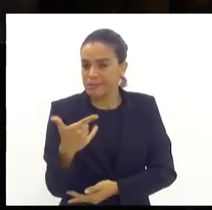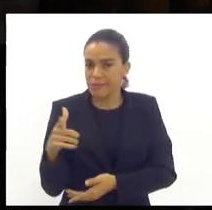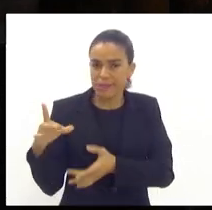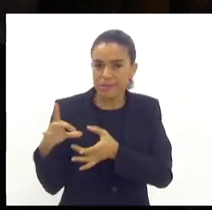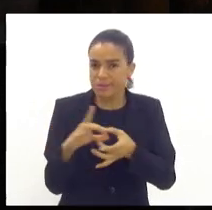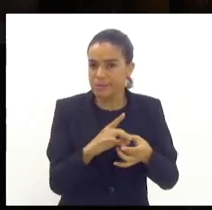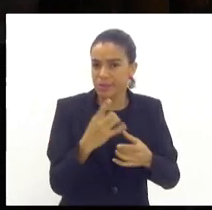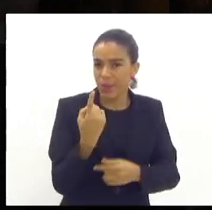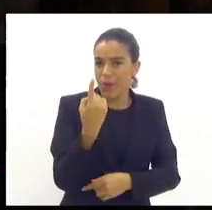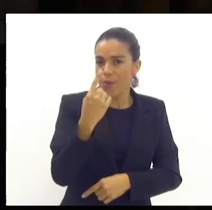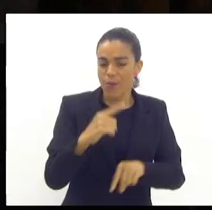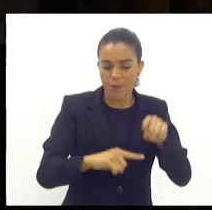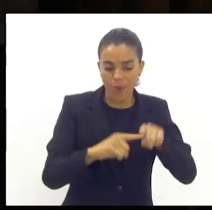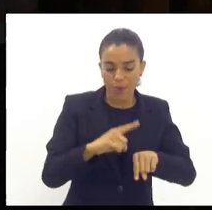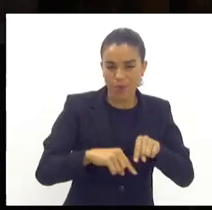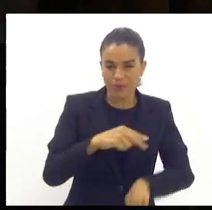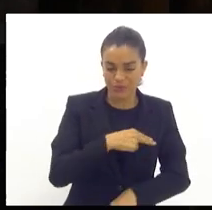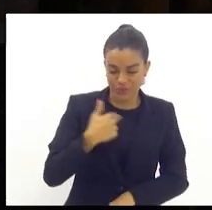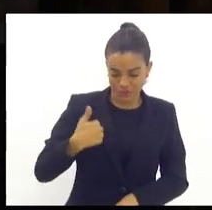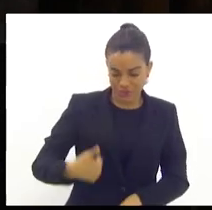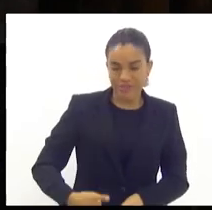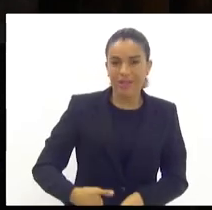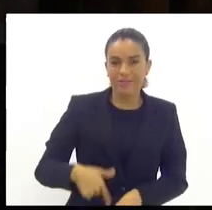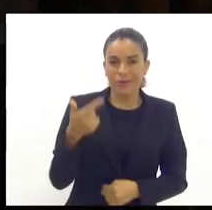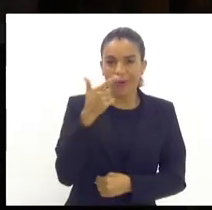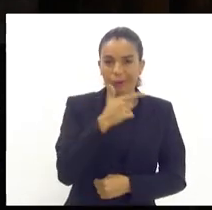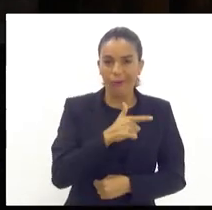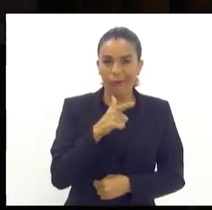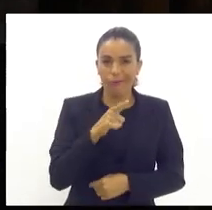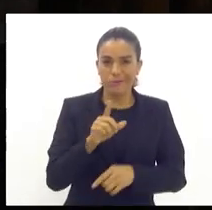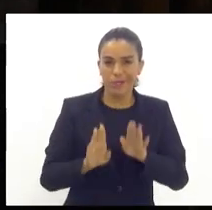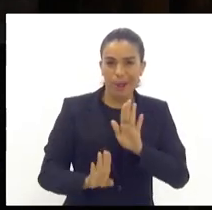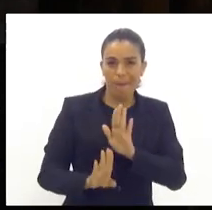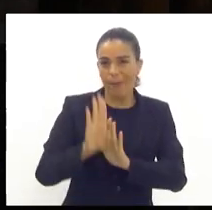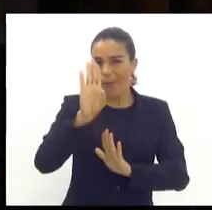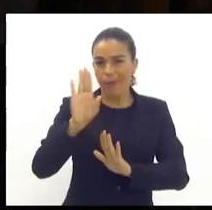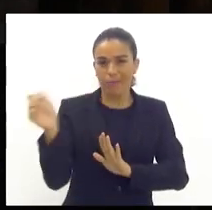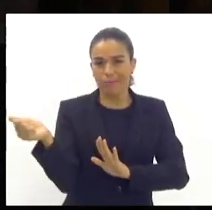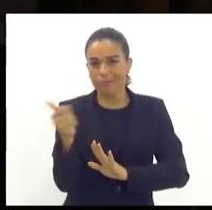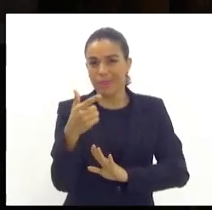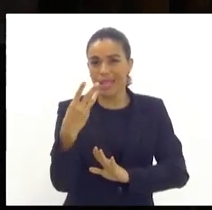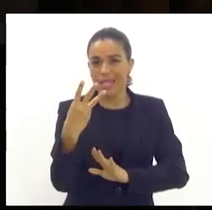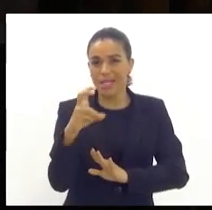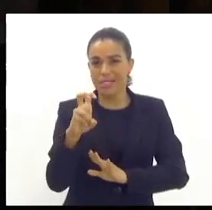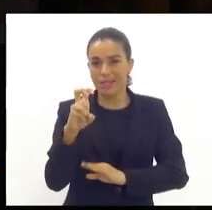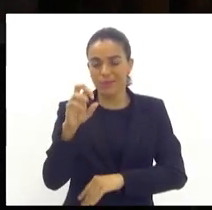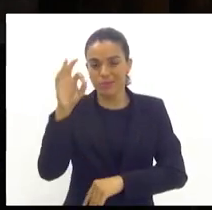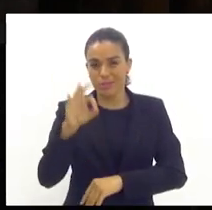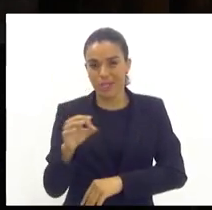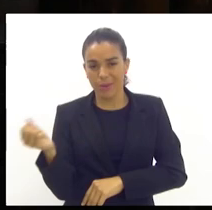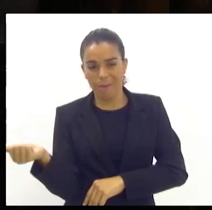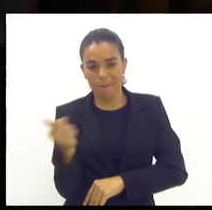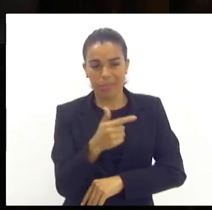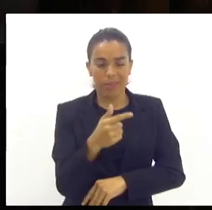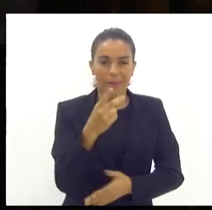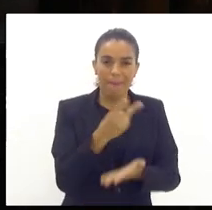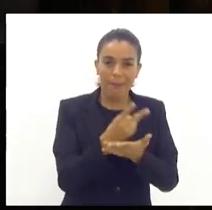que um produto importado chinês tenha uma vantagem competitiva de 35% em relação ao mesmo